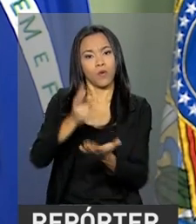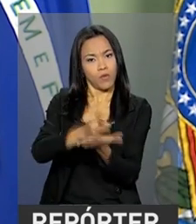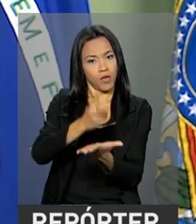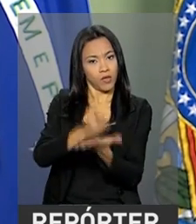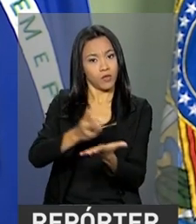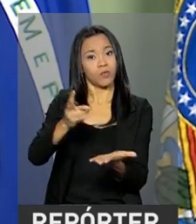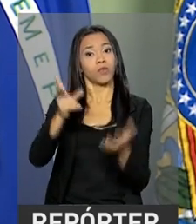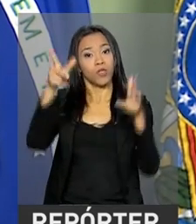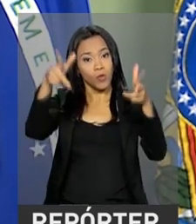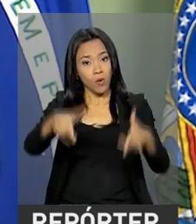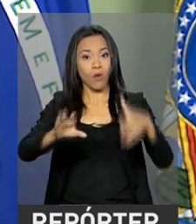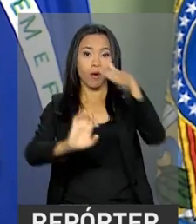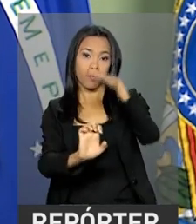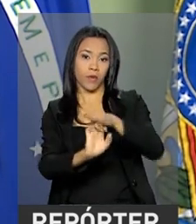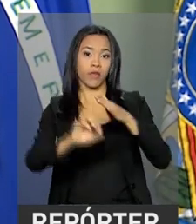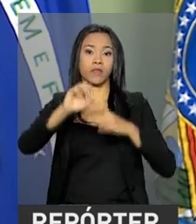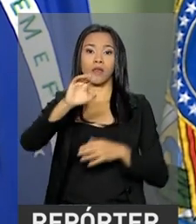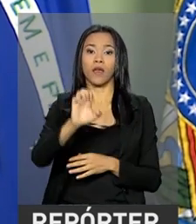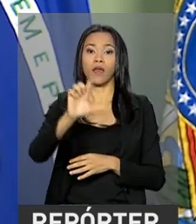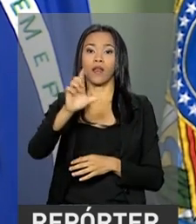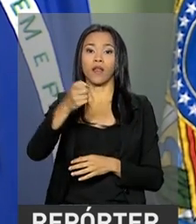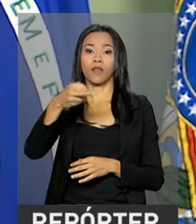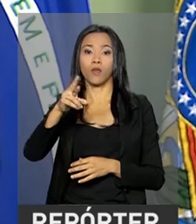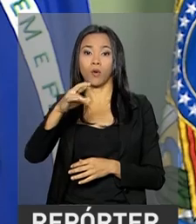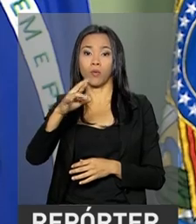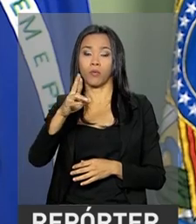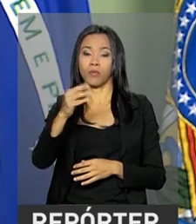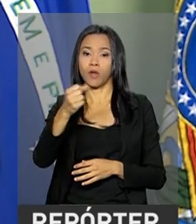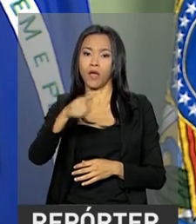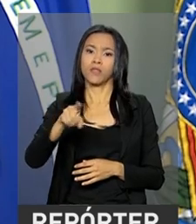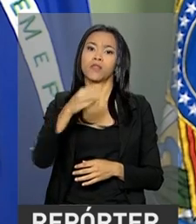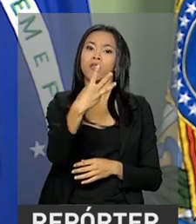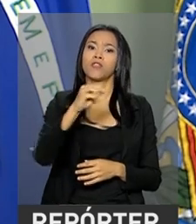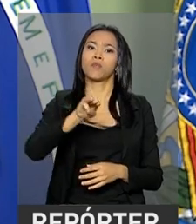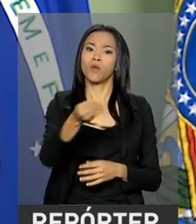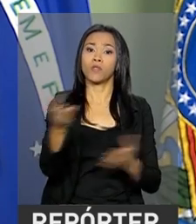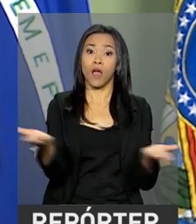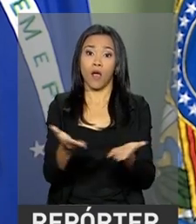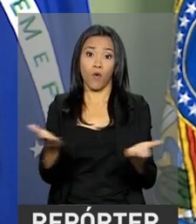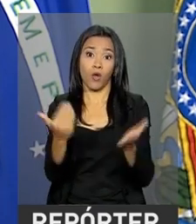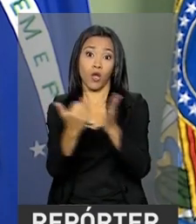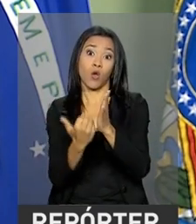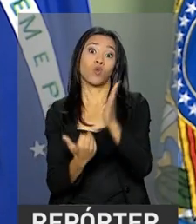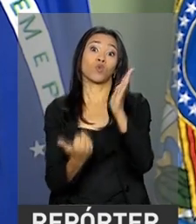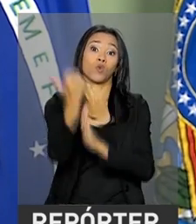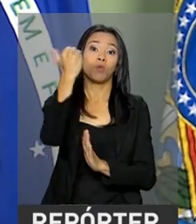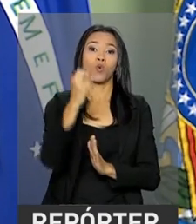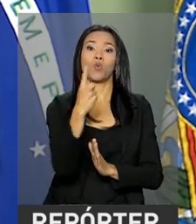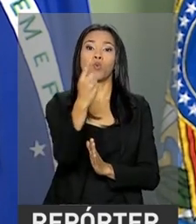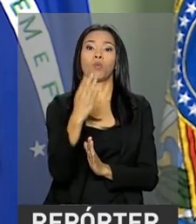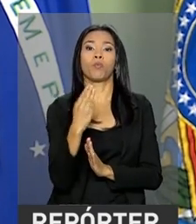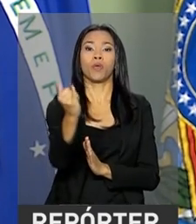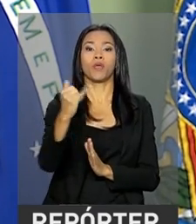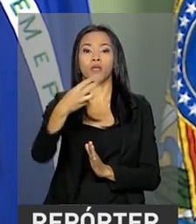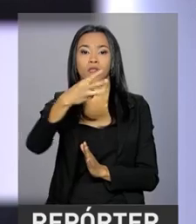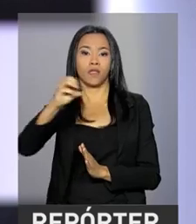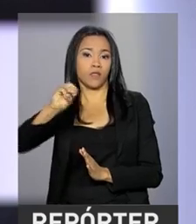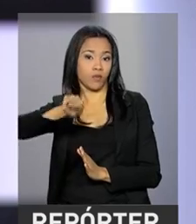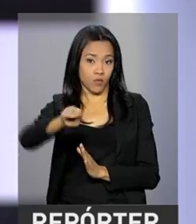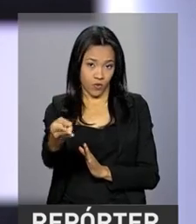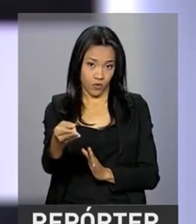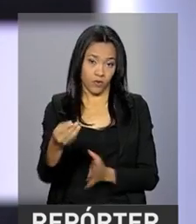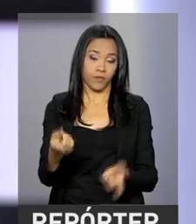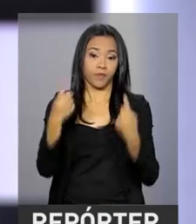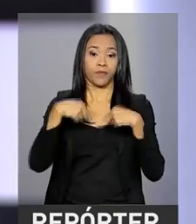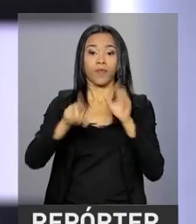com a Eletrobras que saiu de um prejuízo de 3 bilhões 800 milhões para um lucro de 1 bilhão 300 milhões a